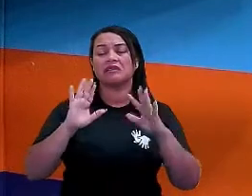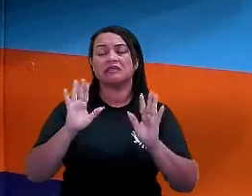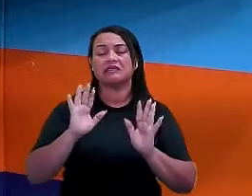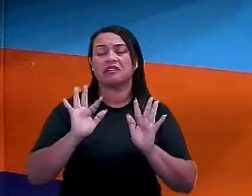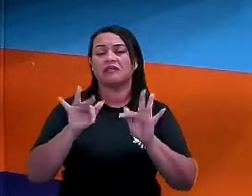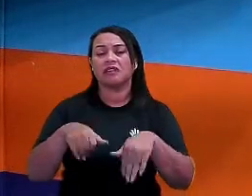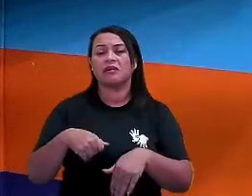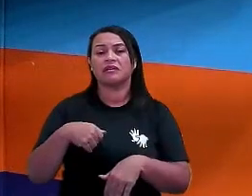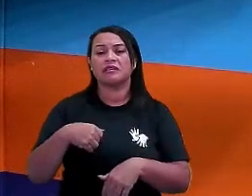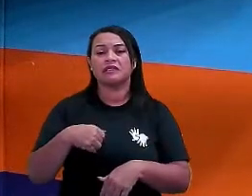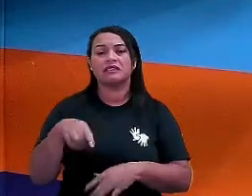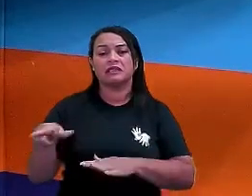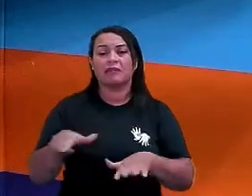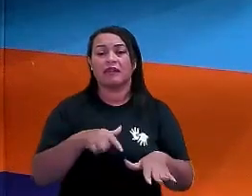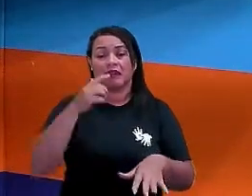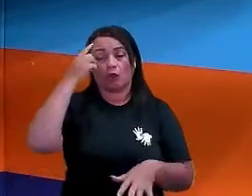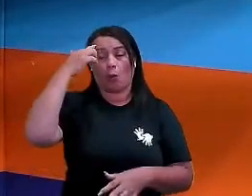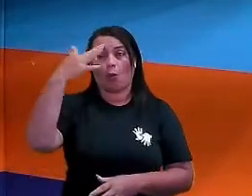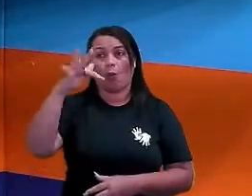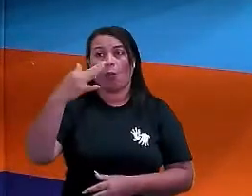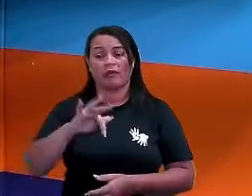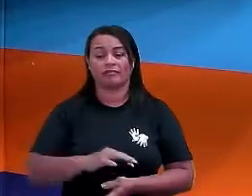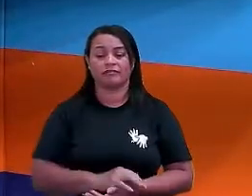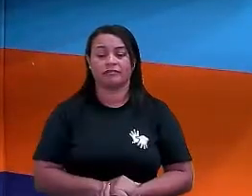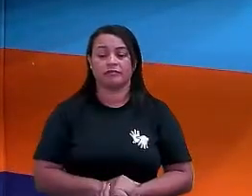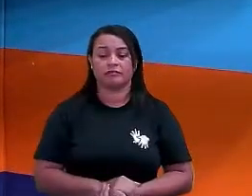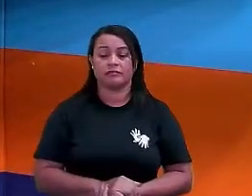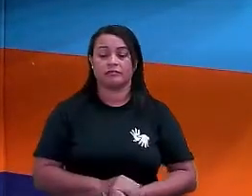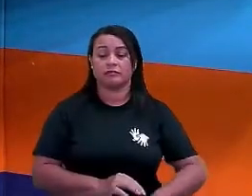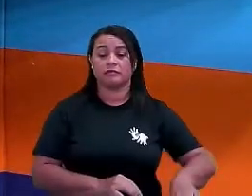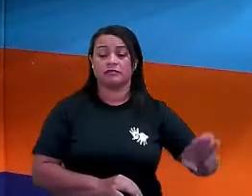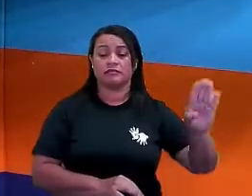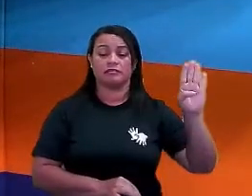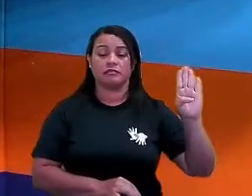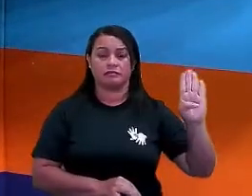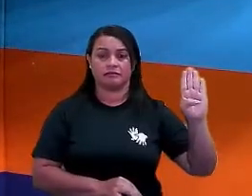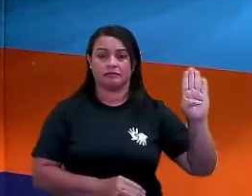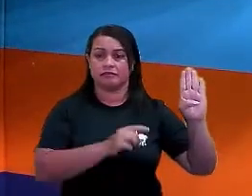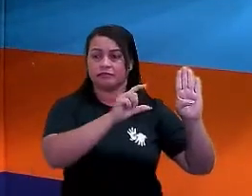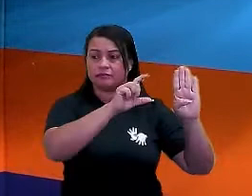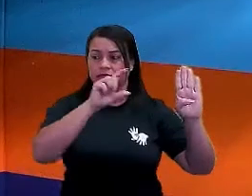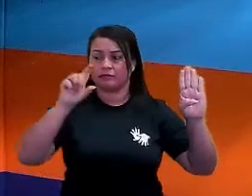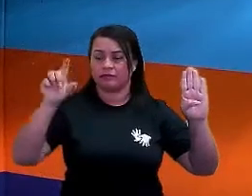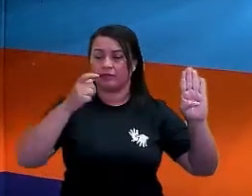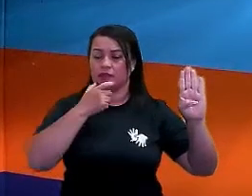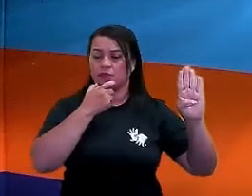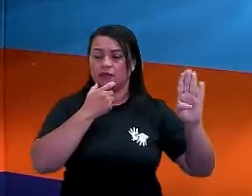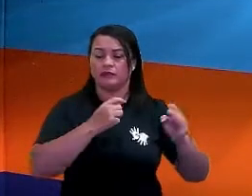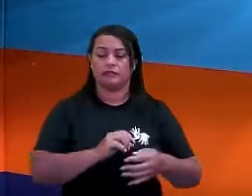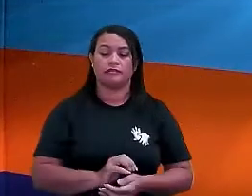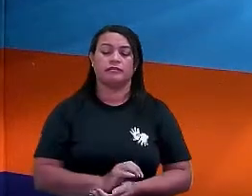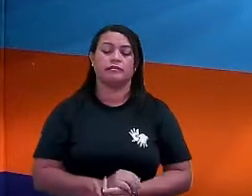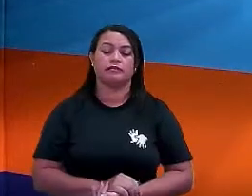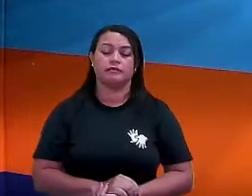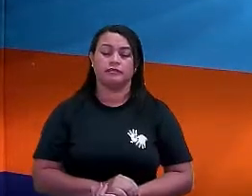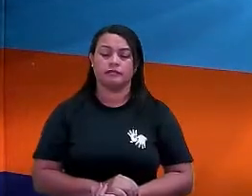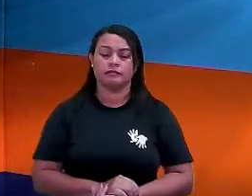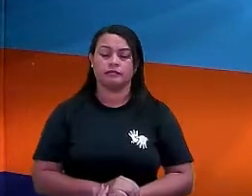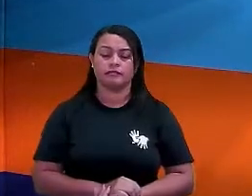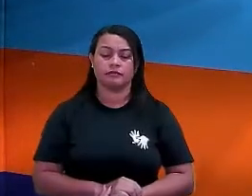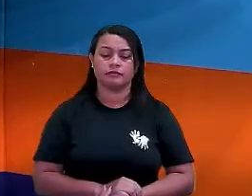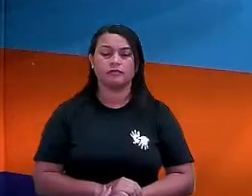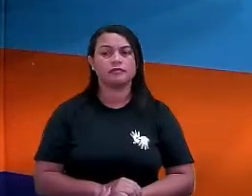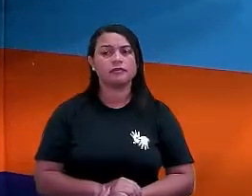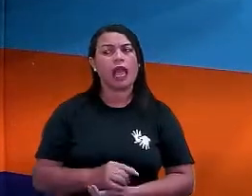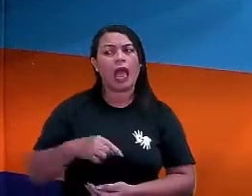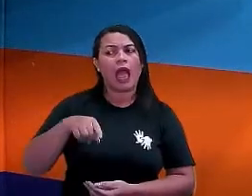dor de cabeça. Continues. She is going to have a party next month. Ela vai dar